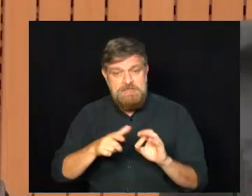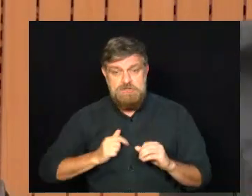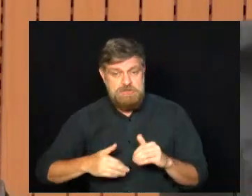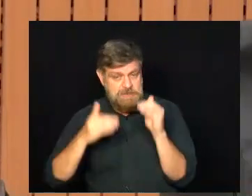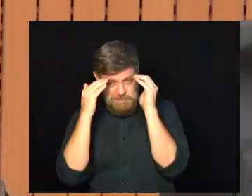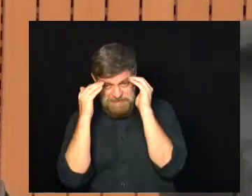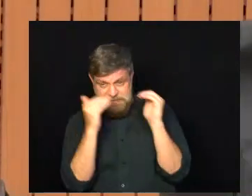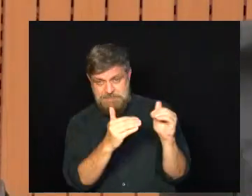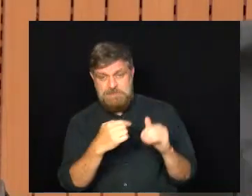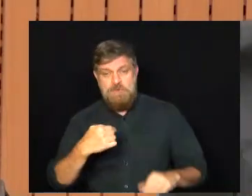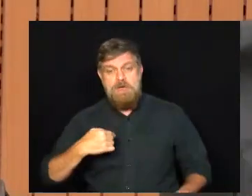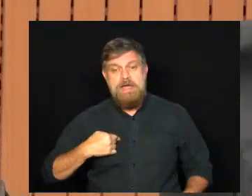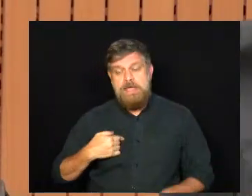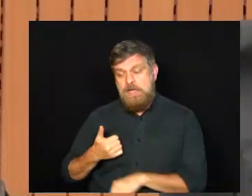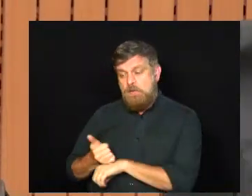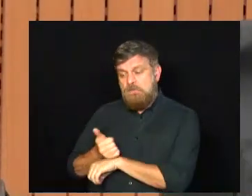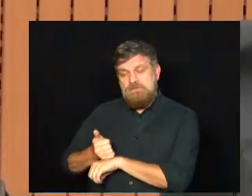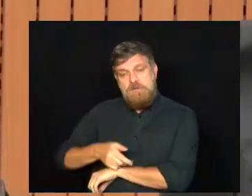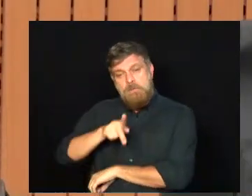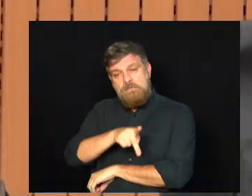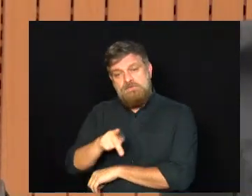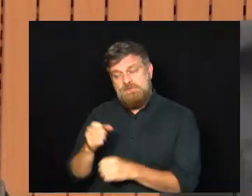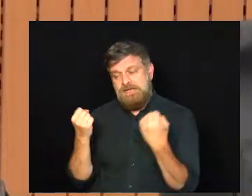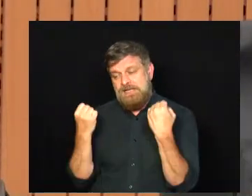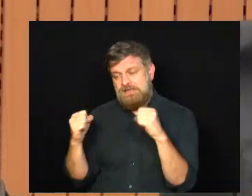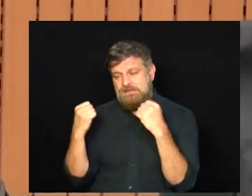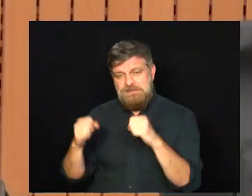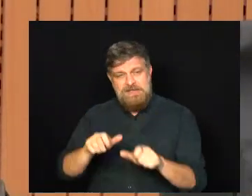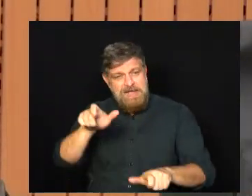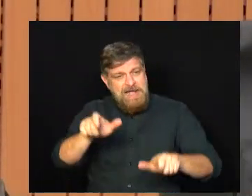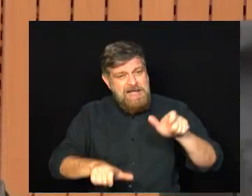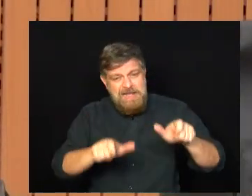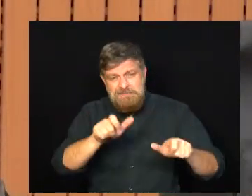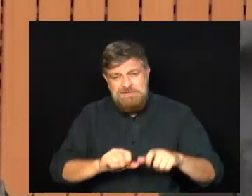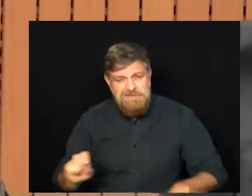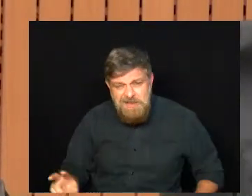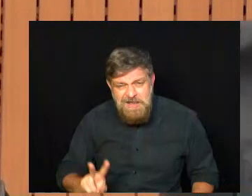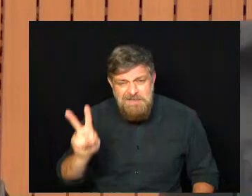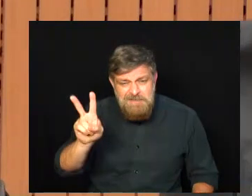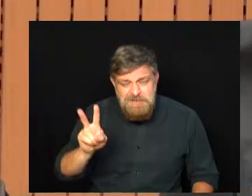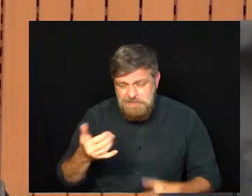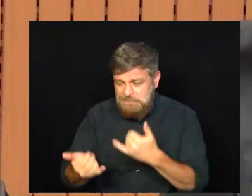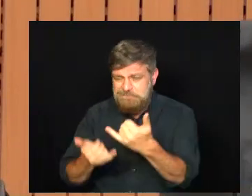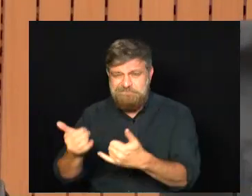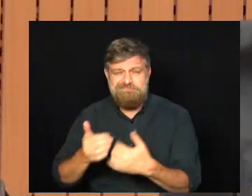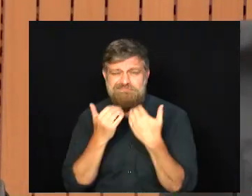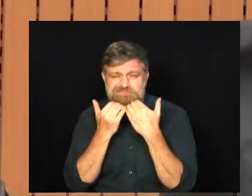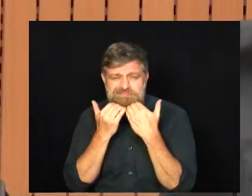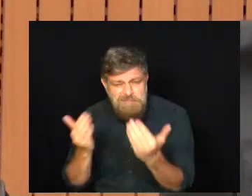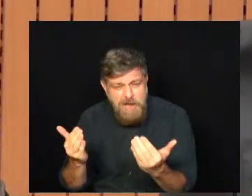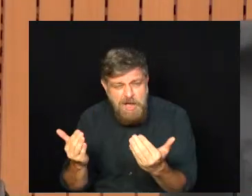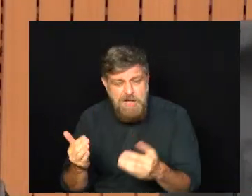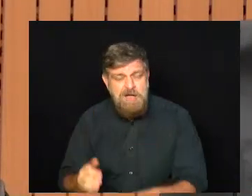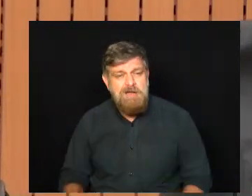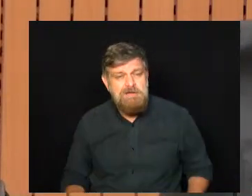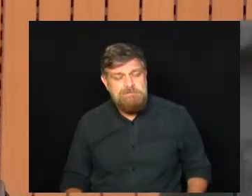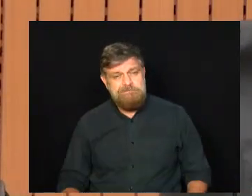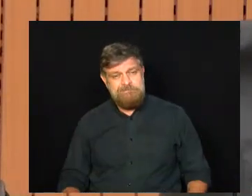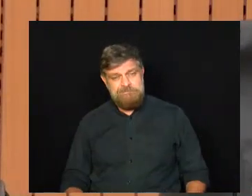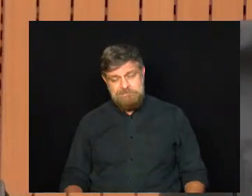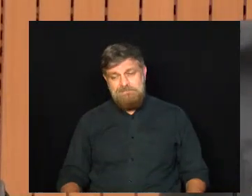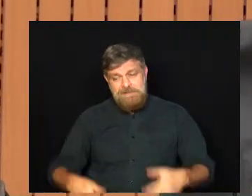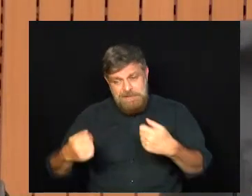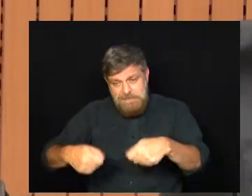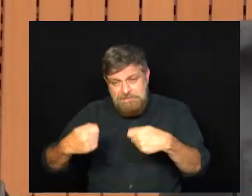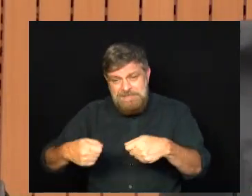enquanto professora de educação física, as pessoas às vezes não valorizam, né, o jogo, o brincar, como